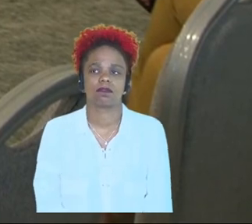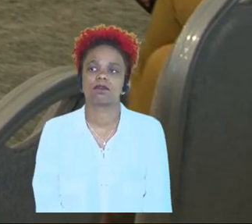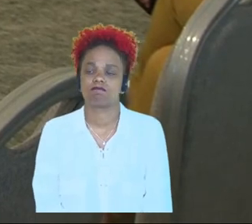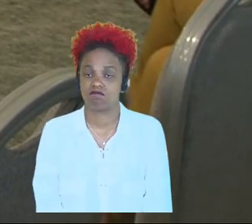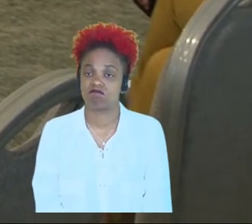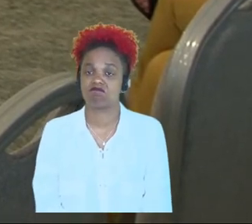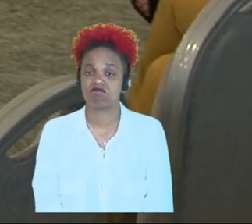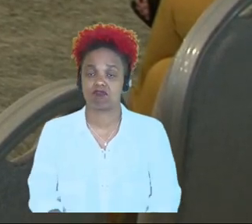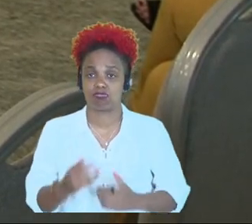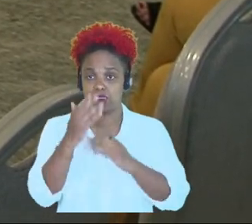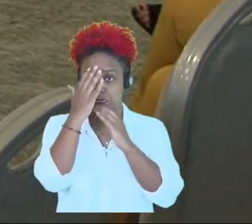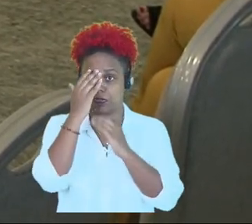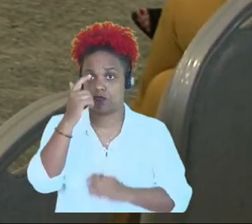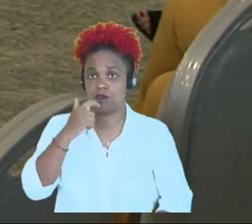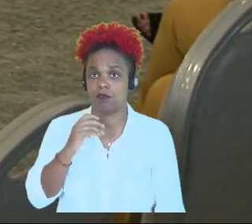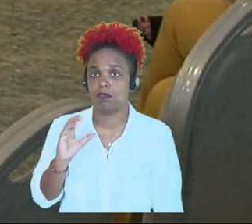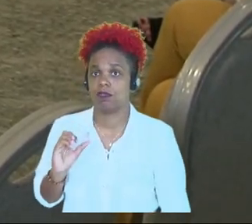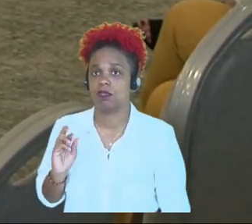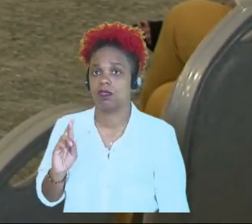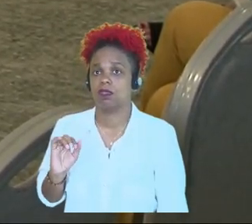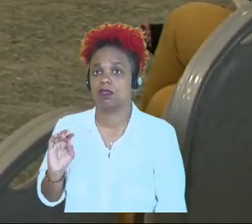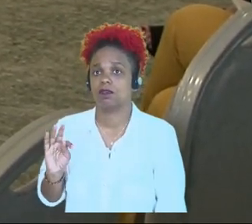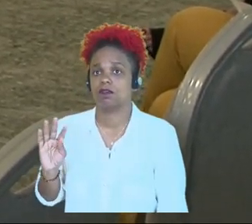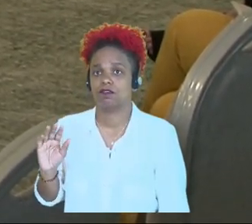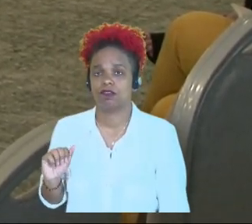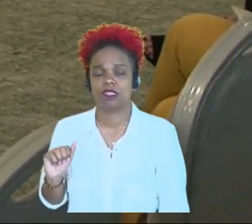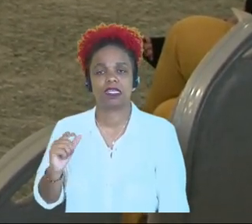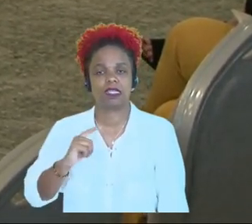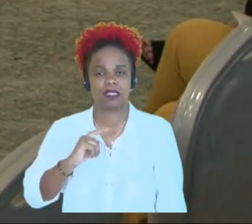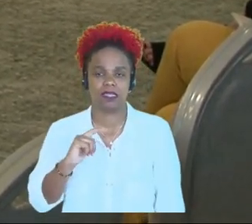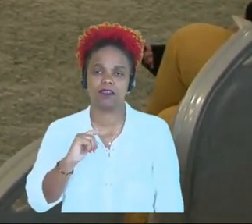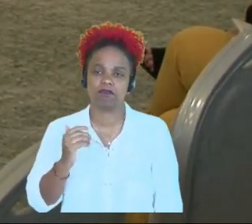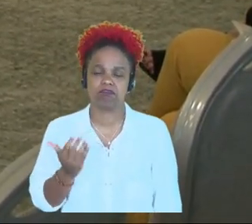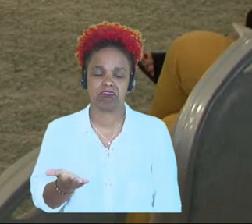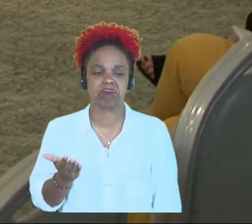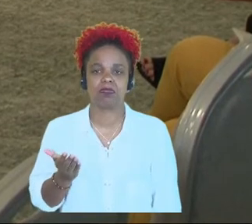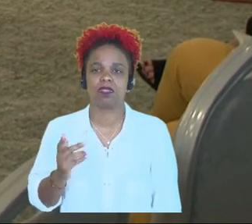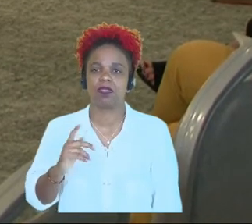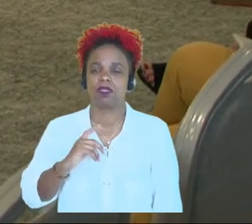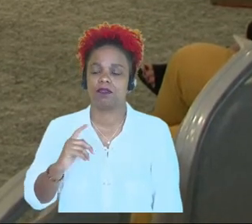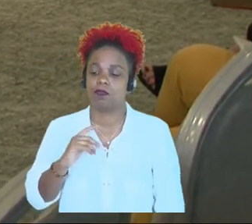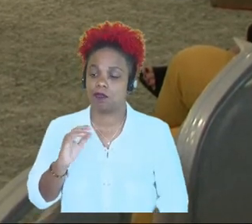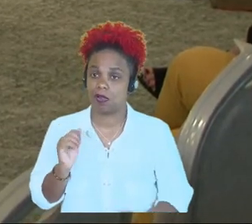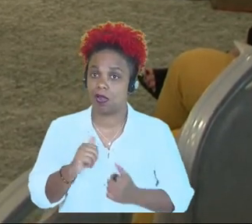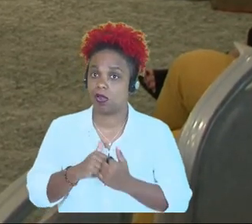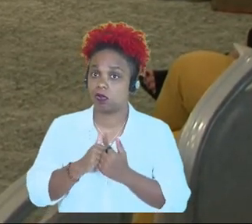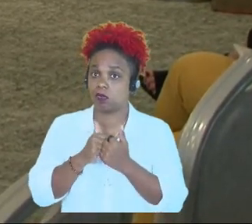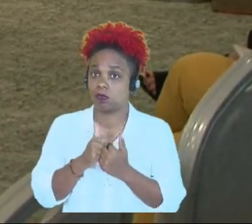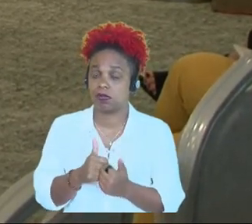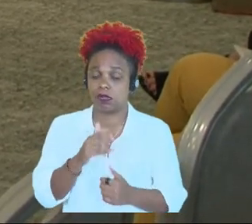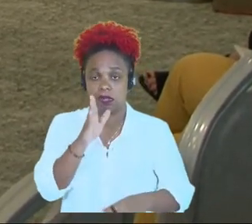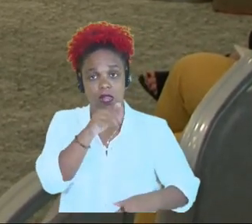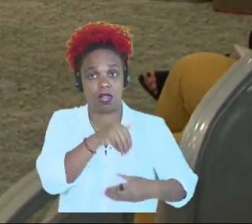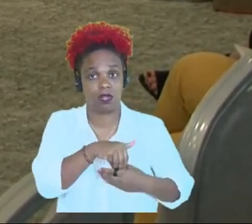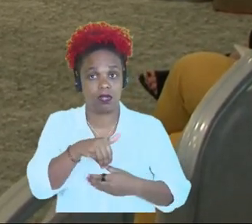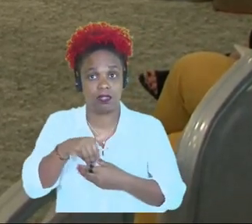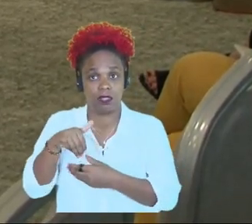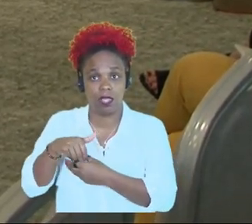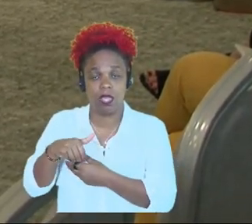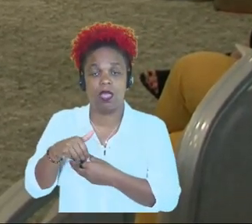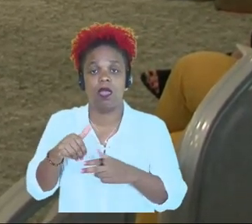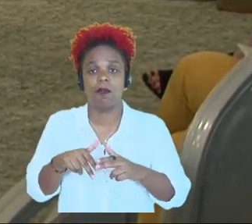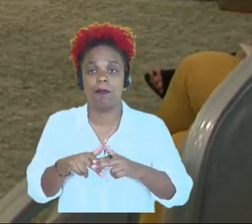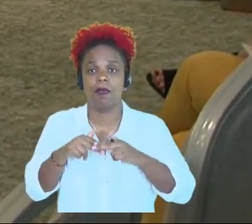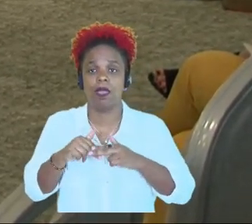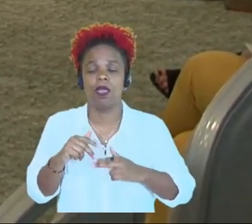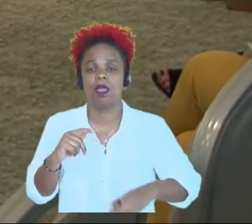Muchas gracias. Yo soy Cristina. Eu sou Cristina do México e eu venho acompanhando a eleição pela